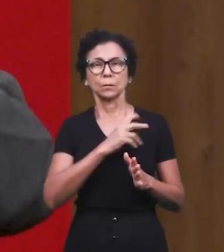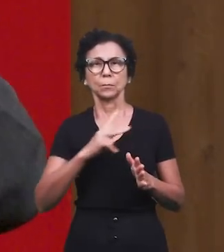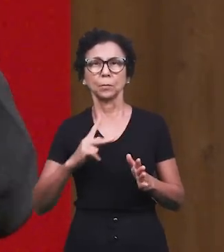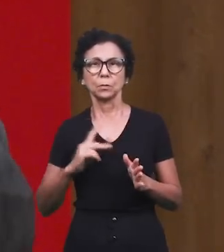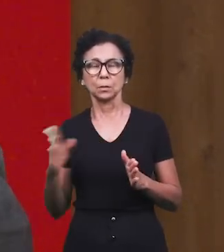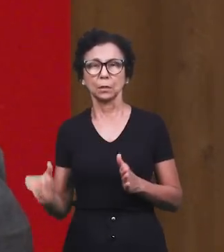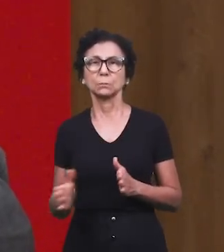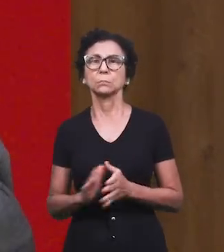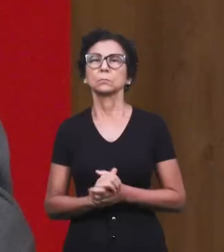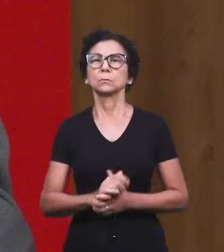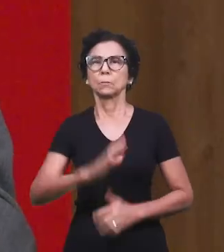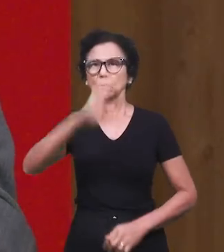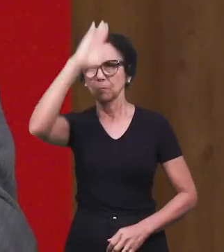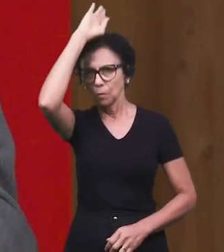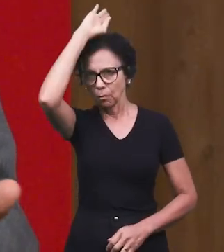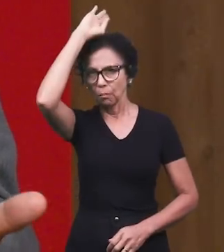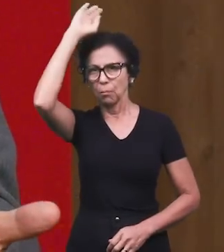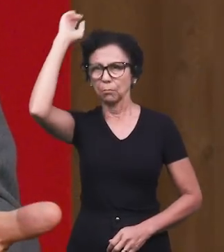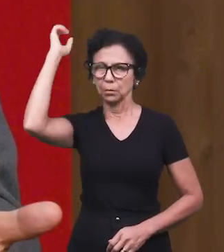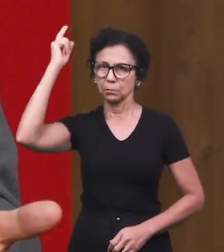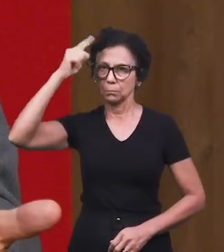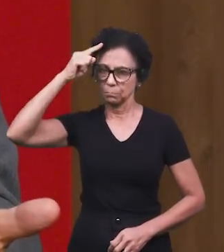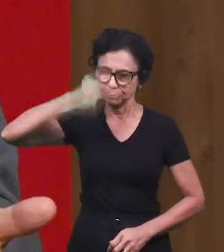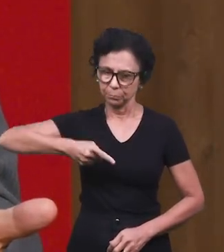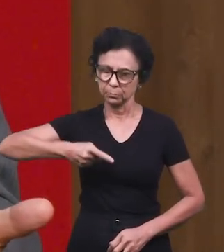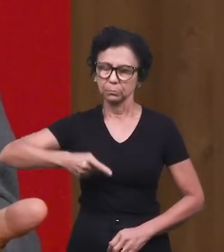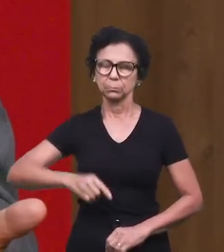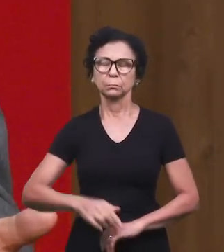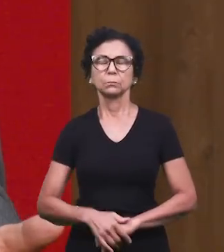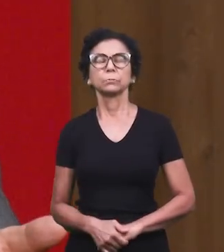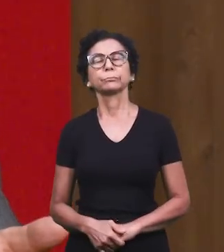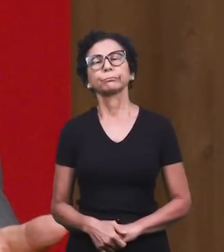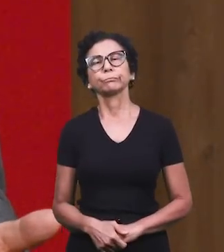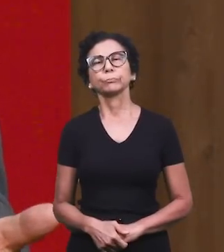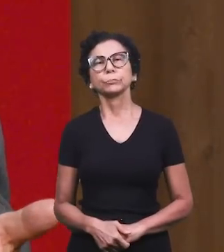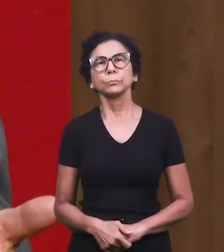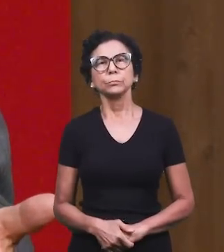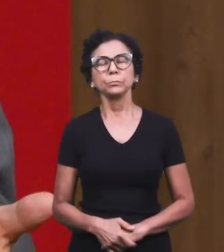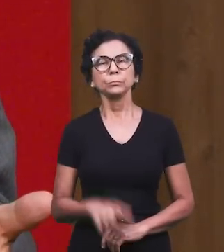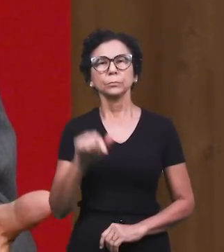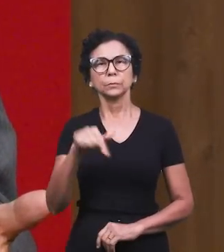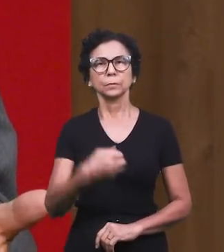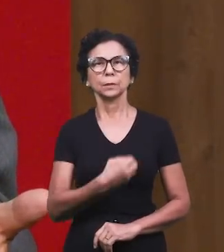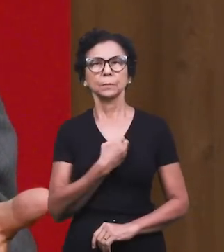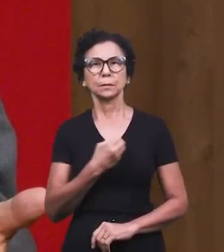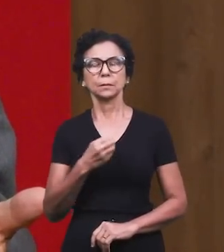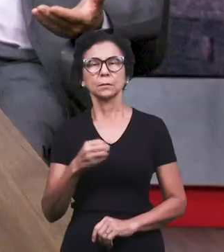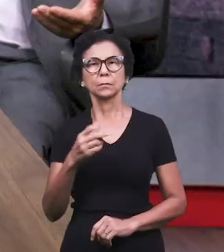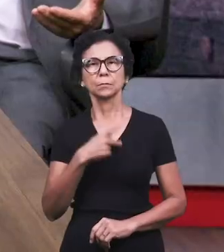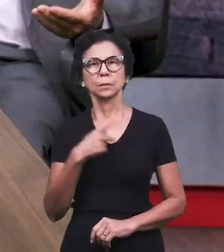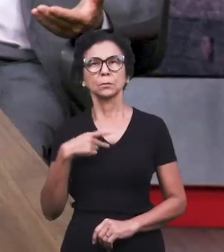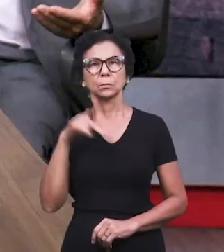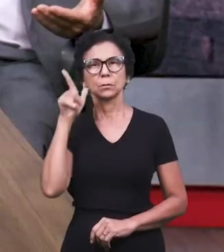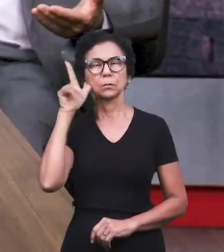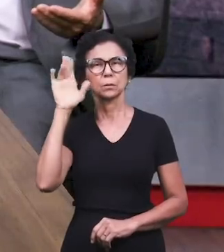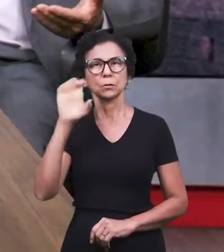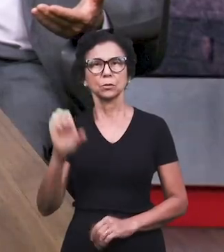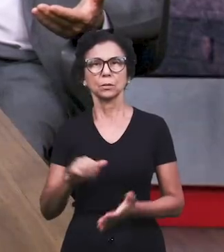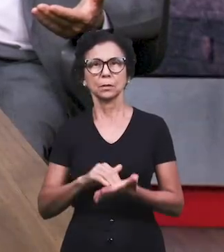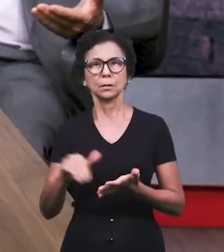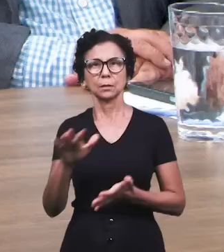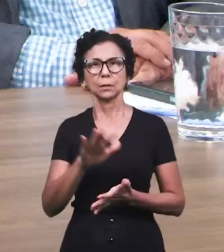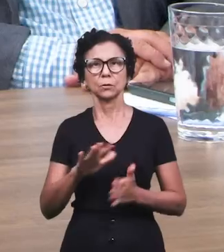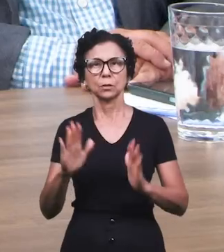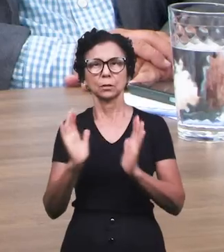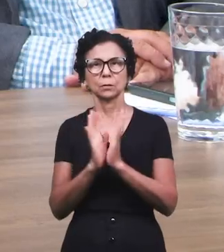debaixo do Império Romano. Então, estão conosco aqui, participando do programa, pastor Luiz Eugênio, secretário-geral do presbitério.